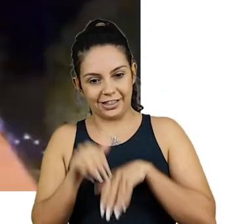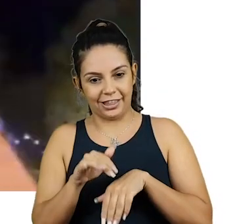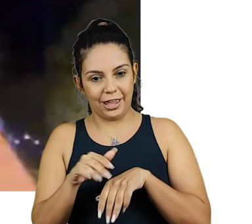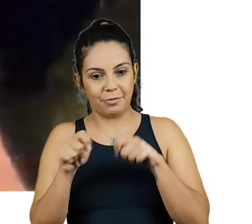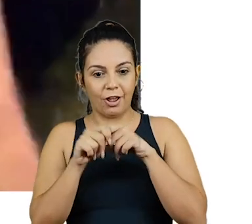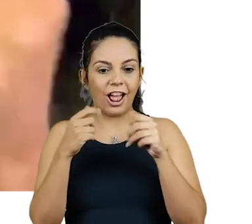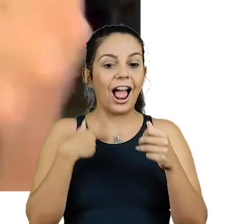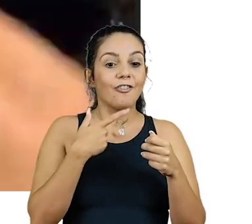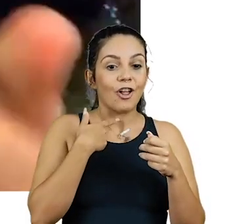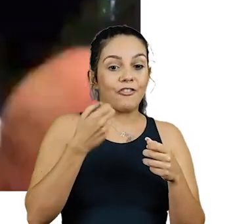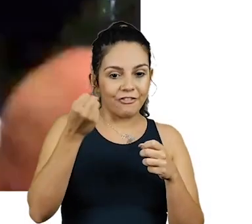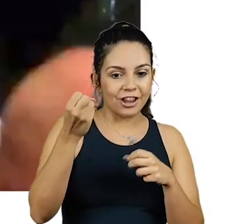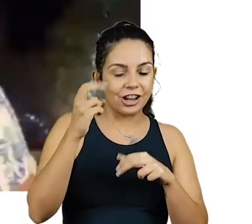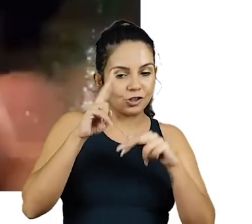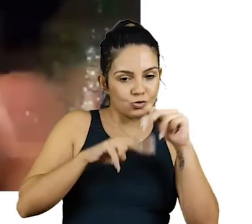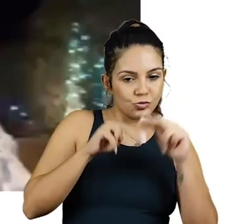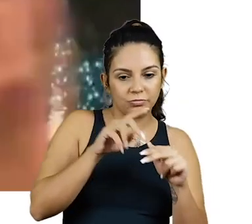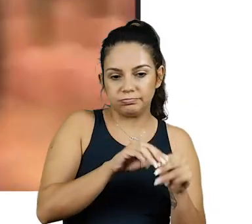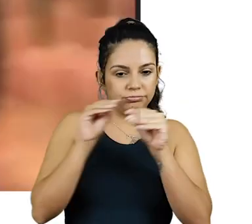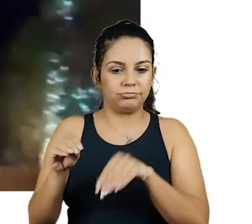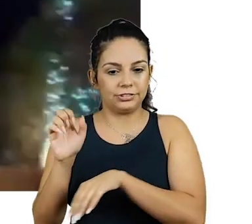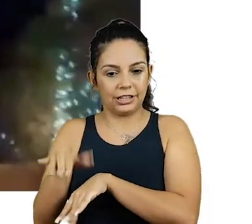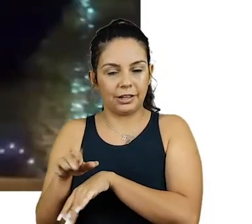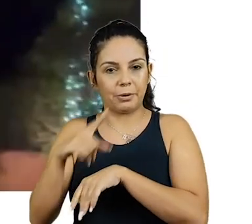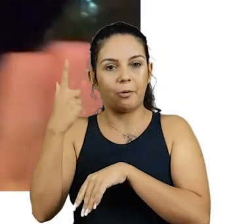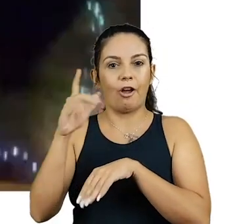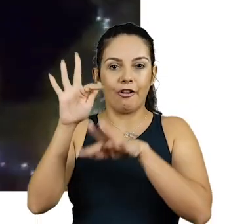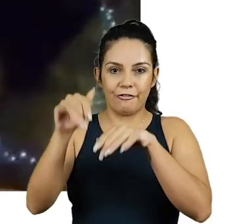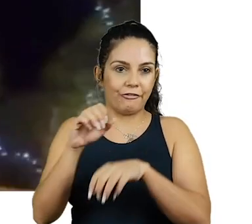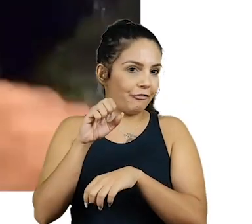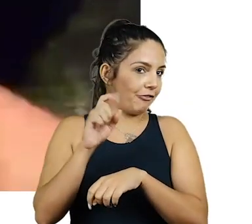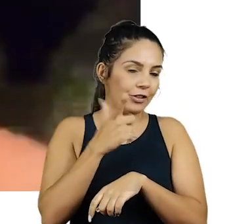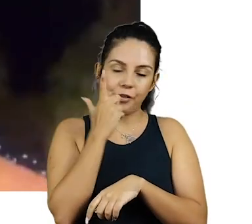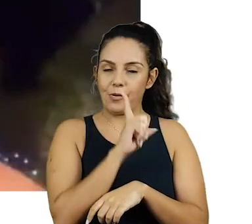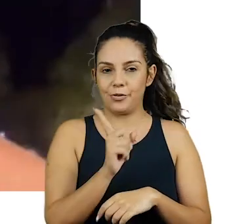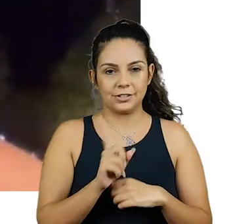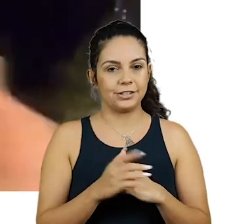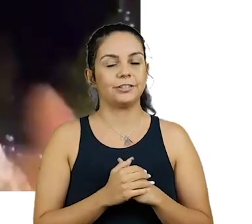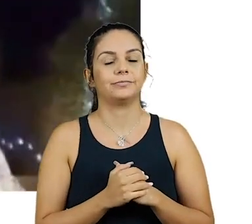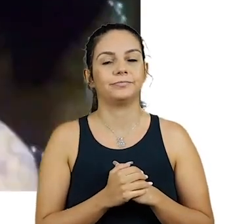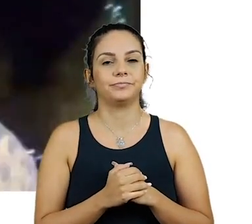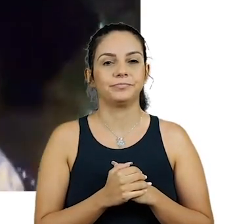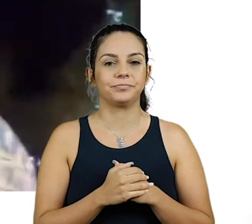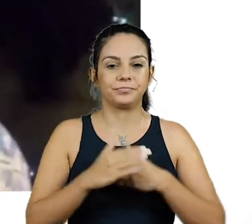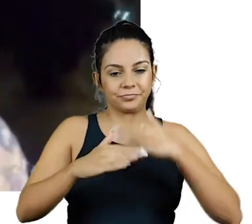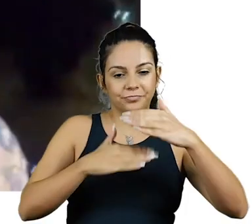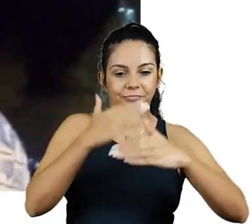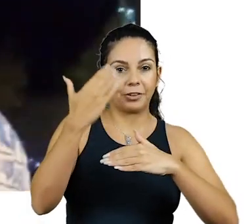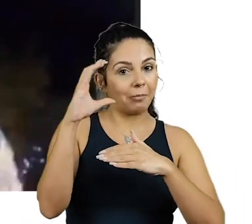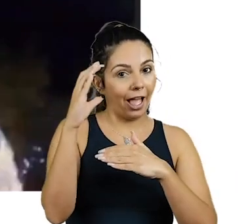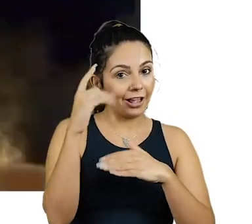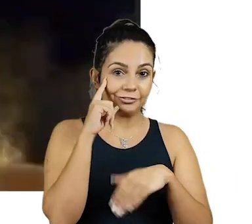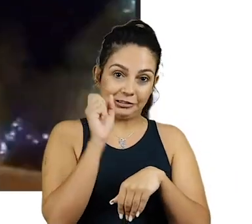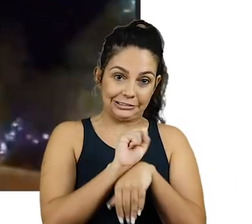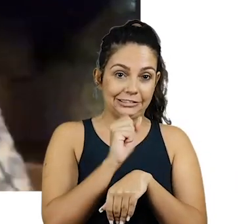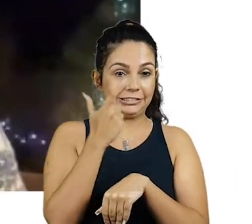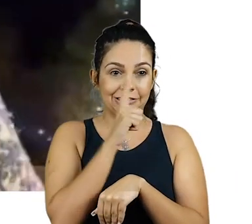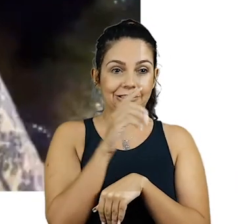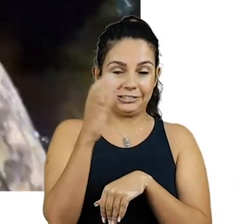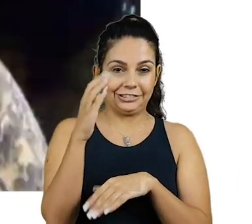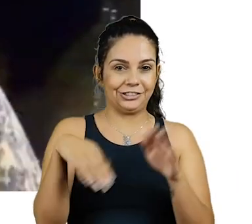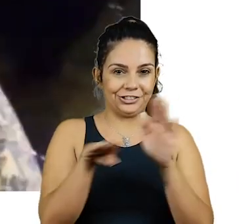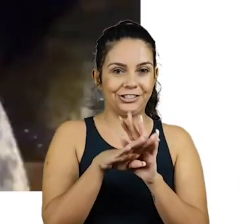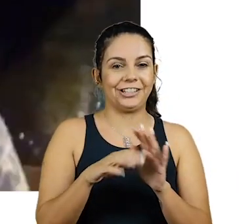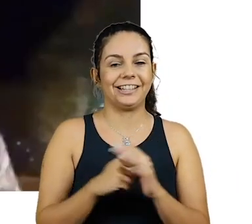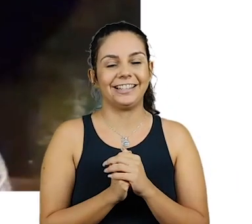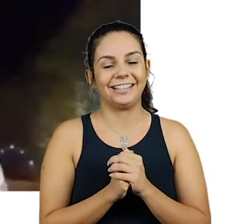setembro. Tinha planos de viajar no fim do ano. Obviamente não vai rolar. Estamos jogando para março, né? Vamos ver, meu filho, se chega